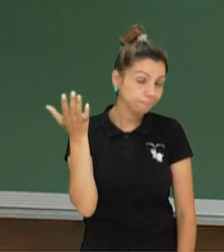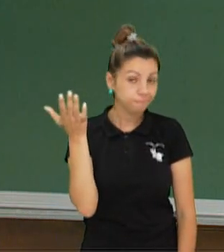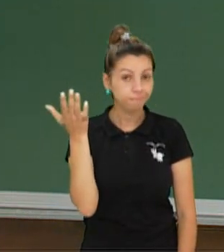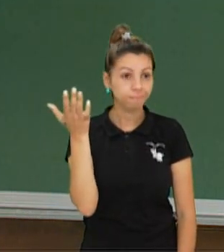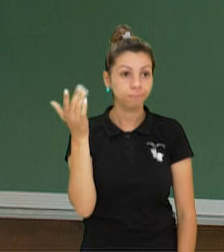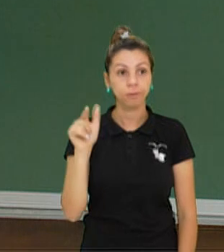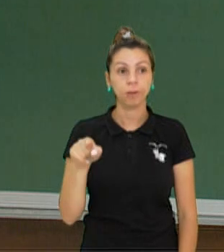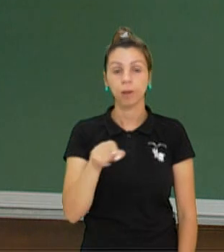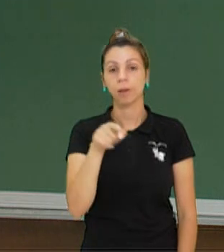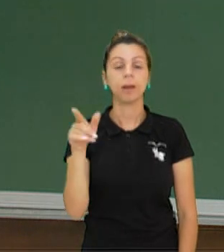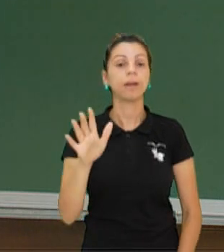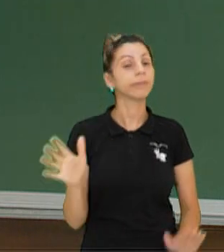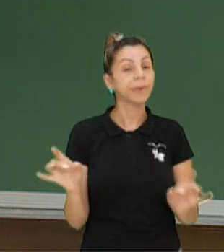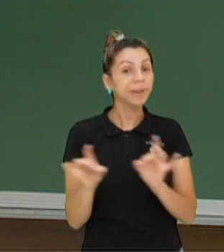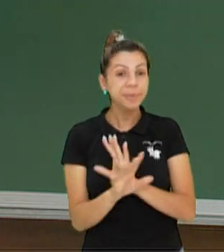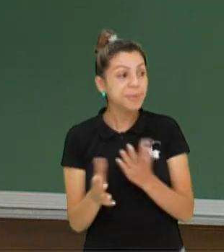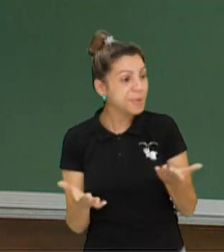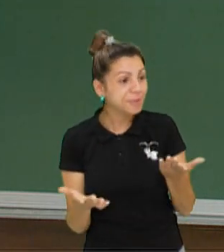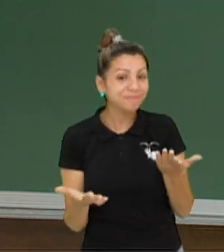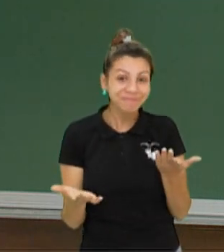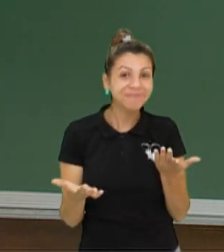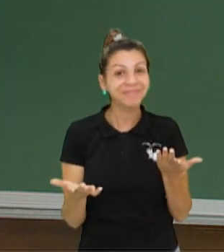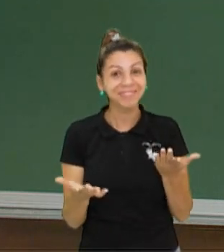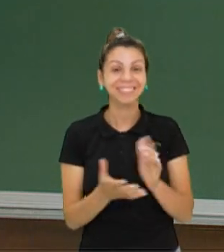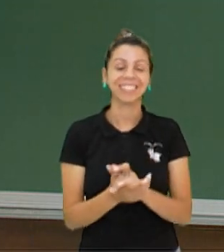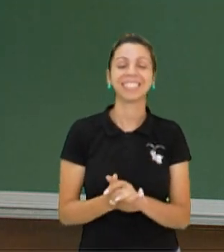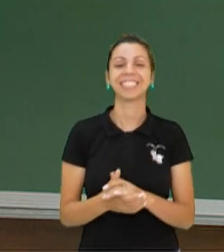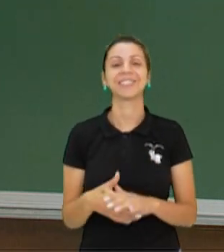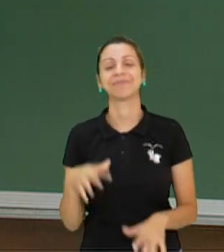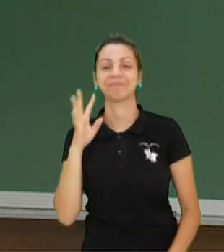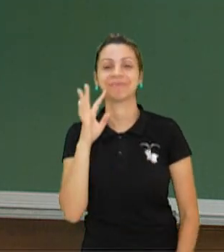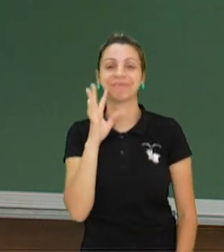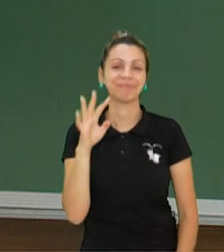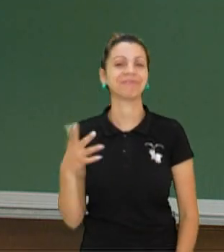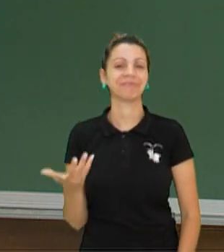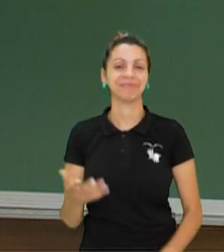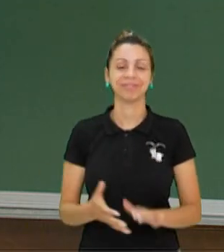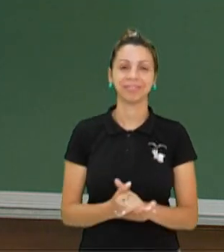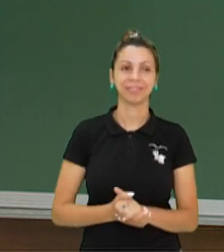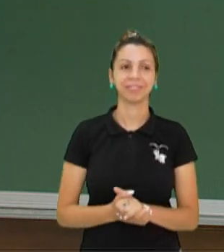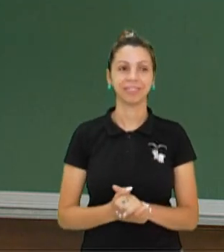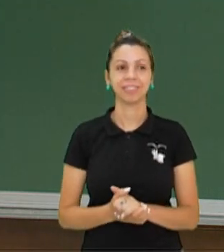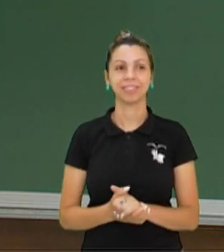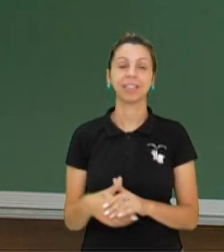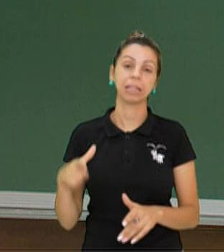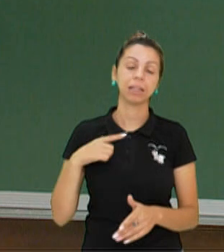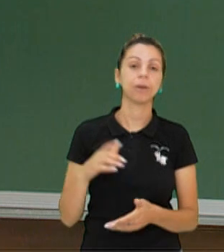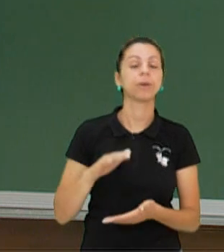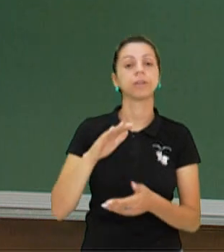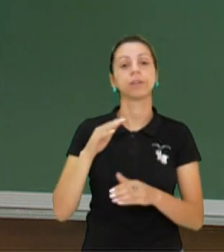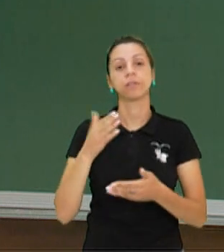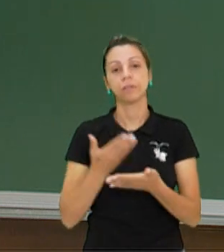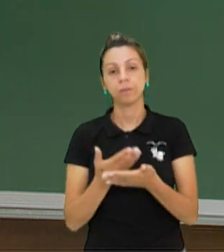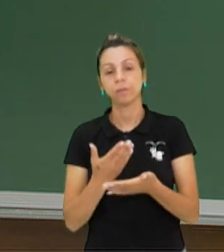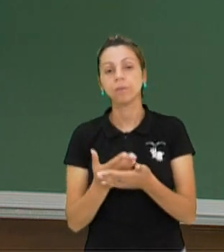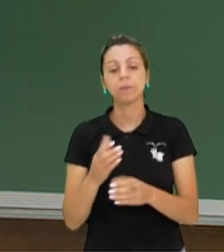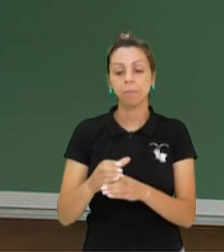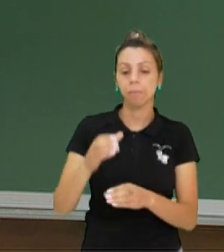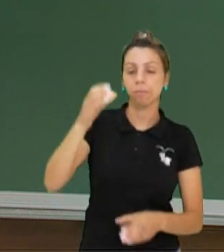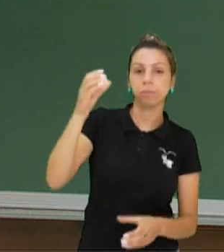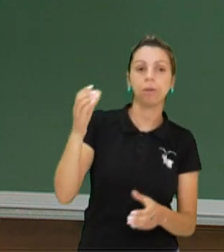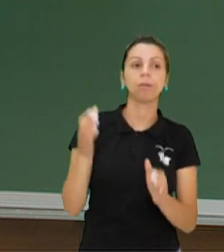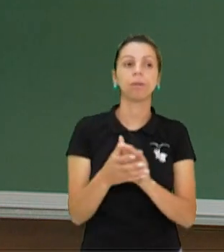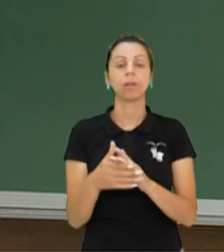Vamos ao próximo. Ah, não tem mais, acabou. Que beleza, né? Então tá lá, né, volume de cilindro, foi o que a gente viu na aula de hoje. E